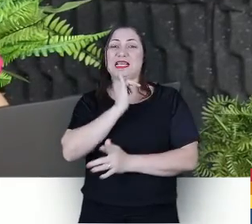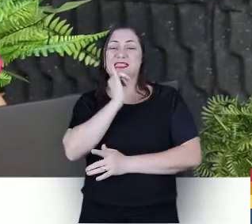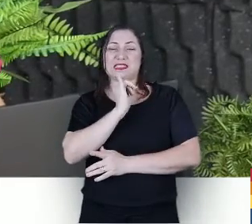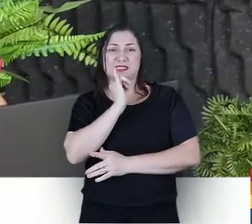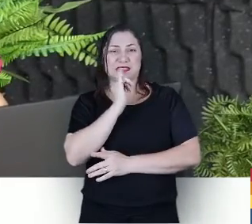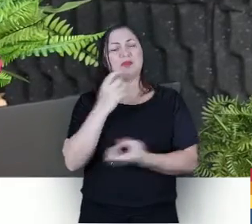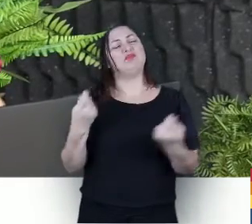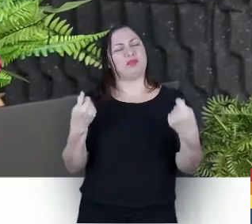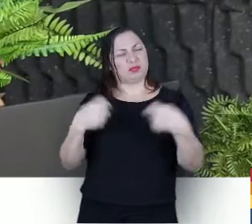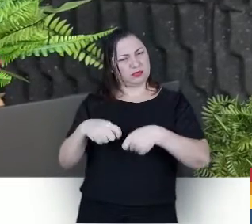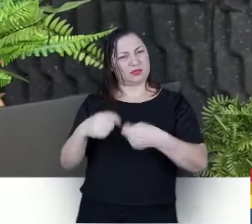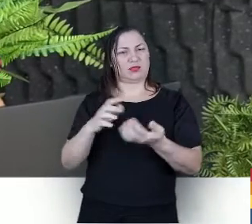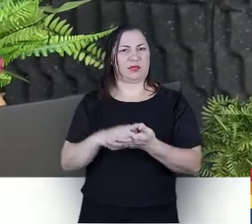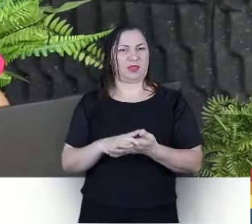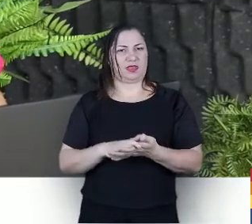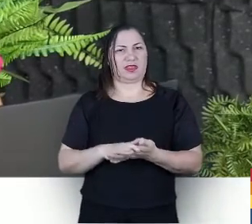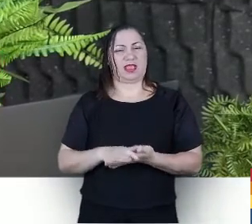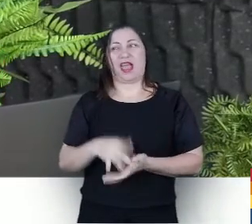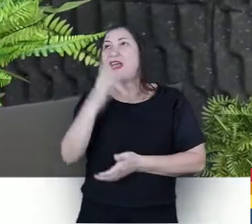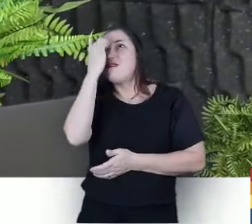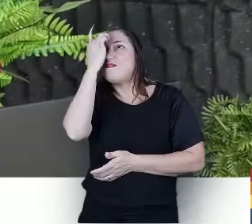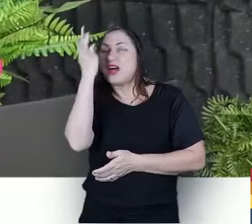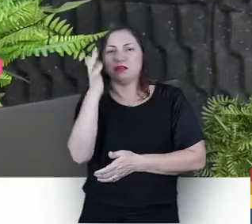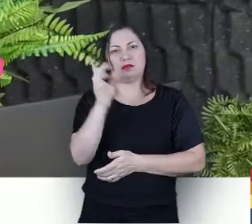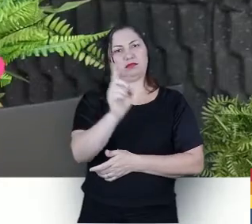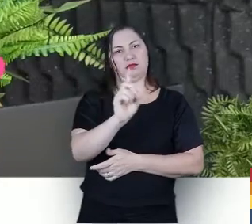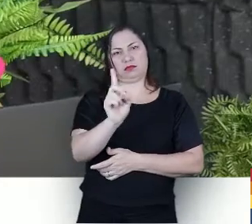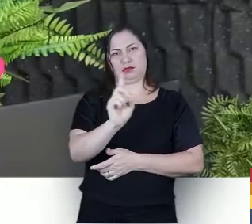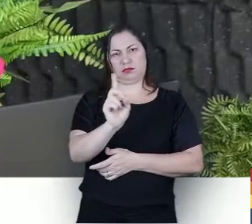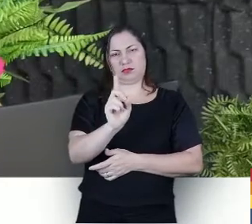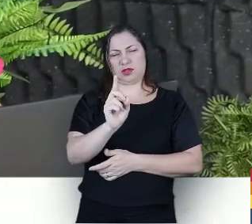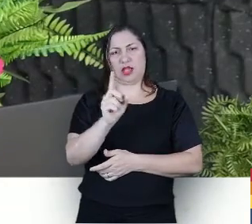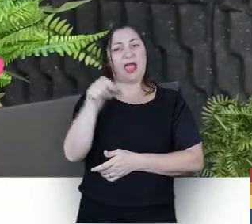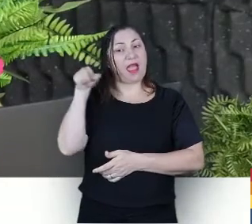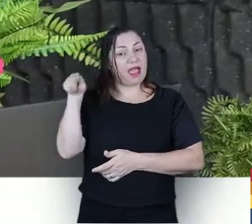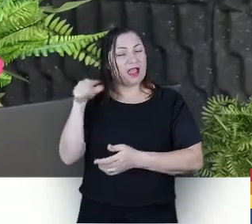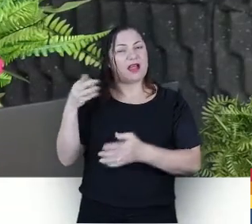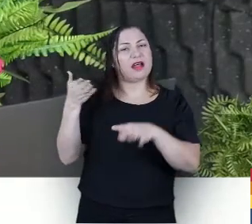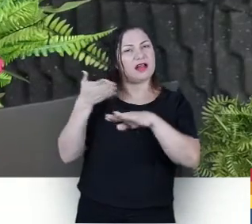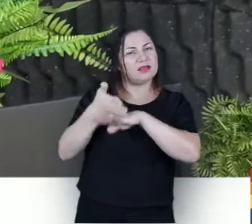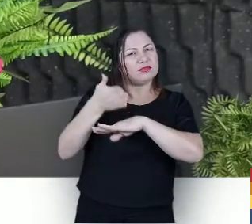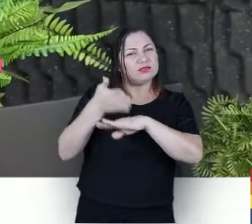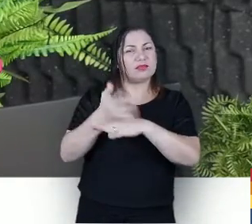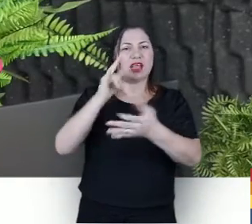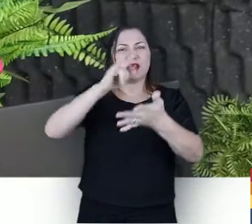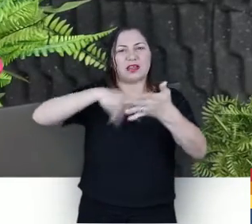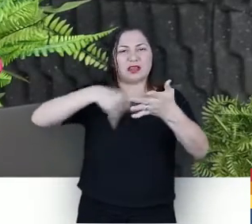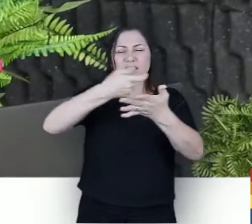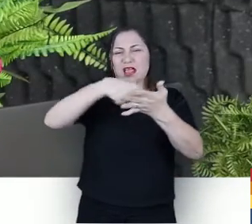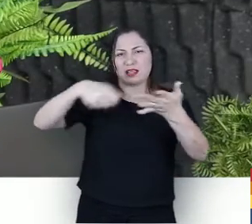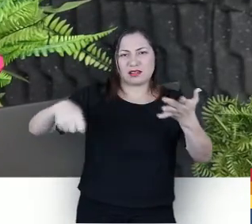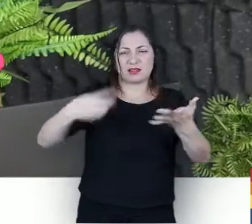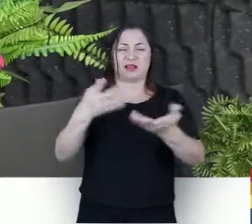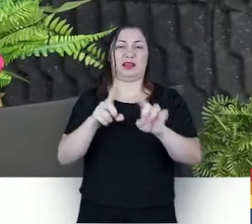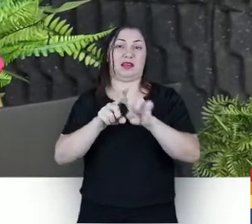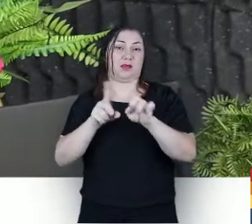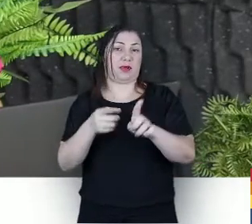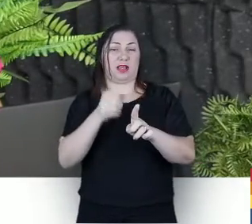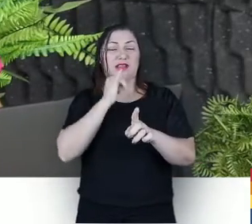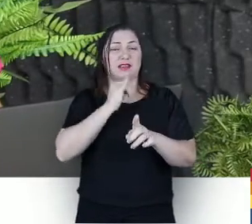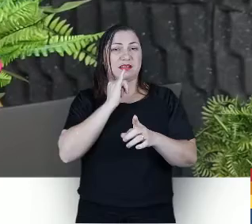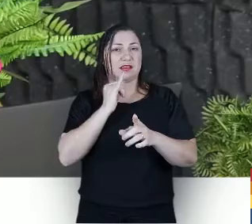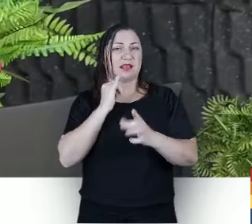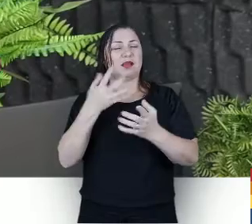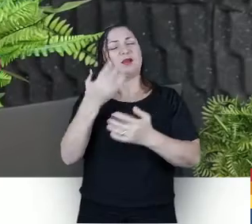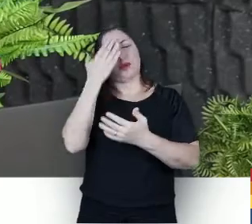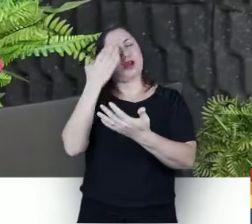contemplar esse aspecto transdisciplinar vai ajudar muito a educação. A gente percebe, enquanto a professora de arte mostrando como exemplo, que isso vem